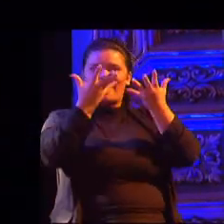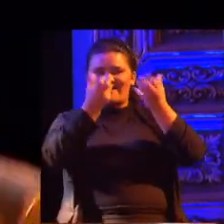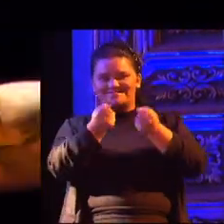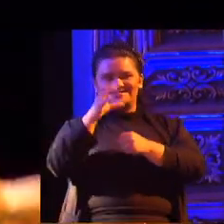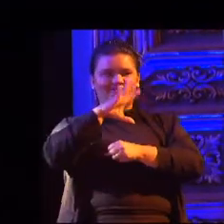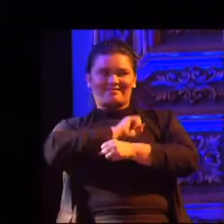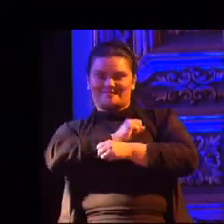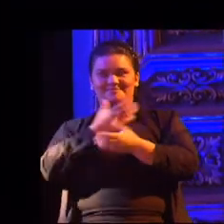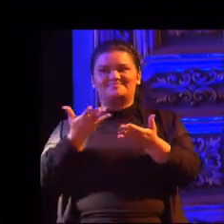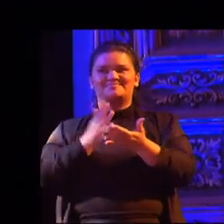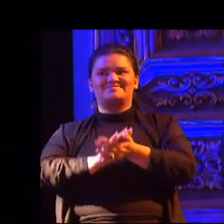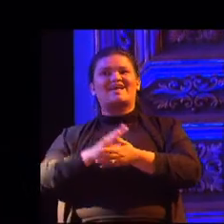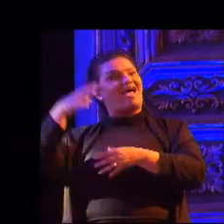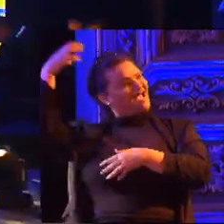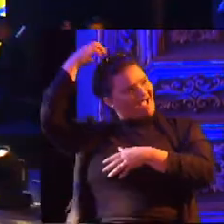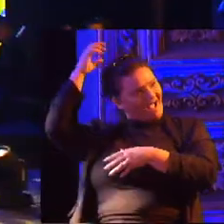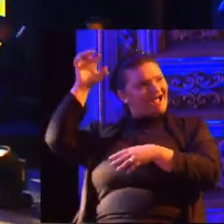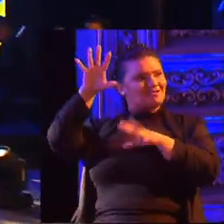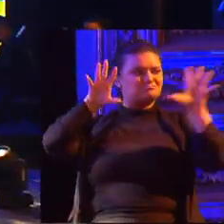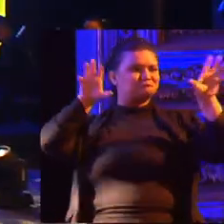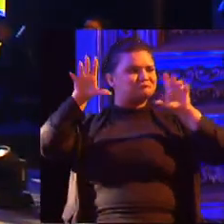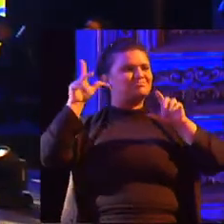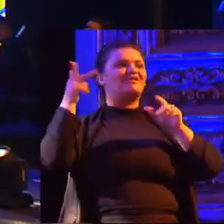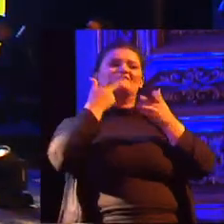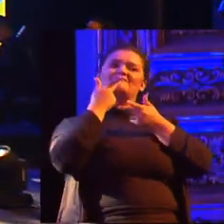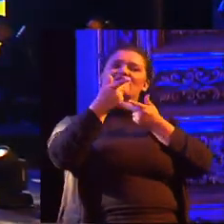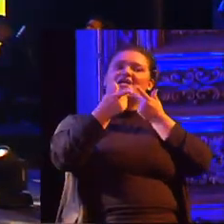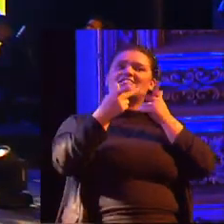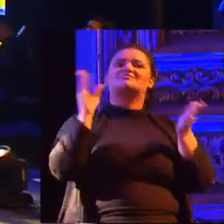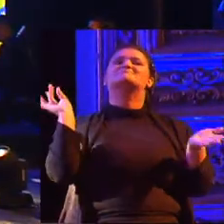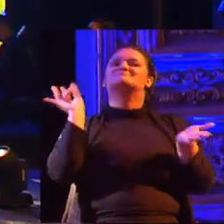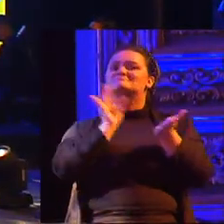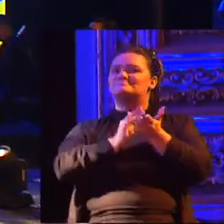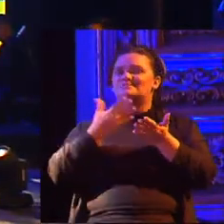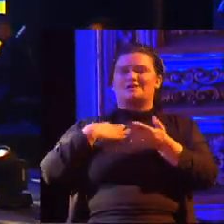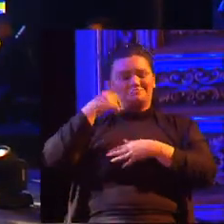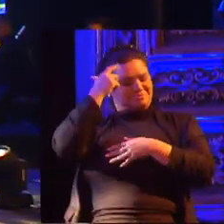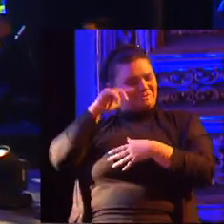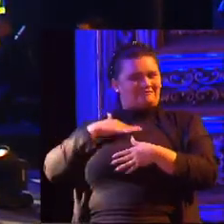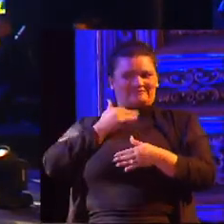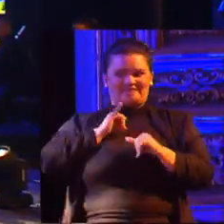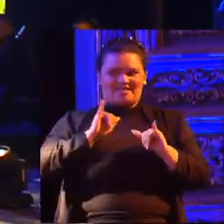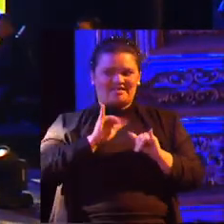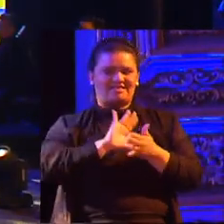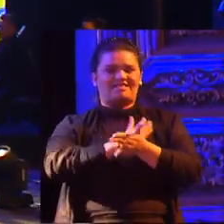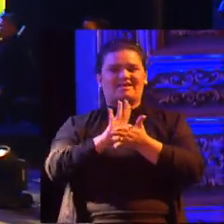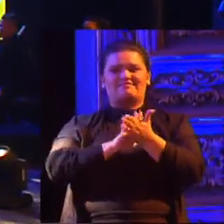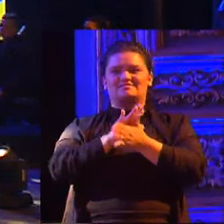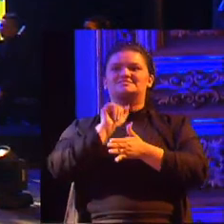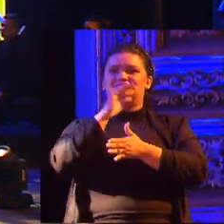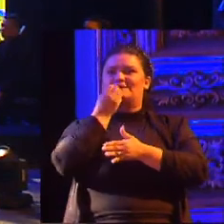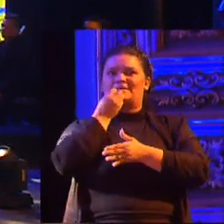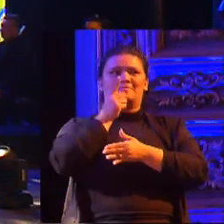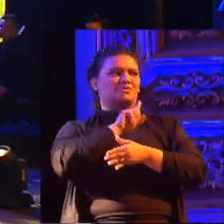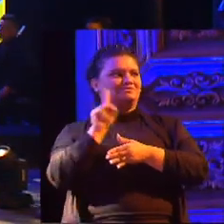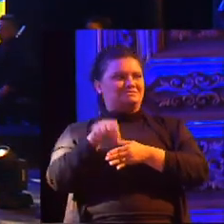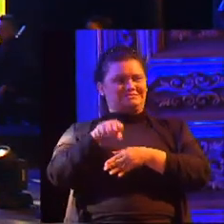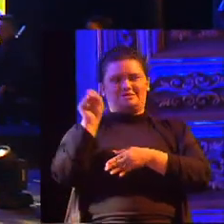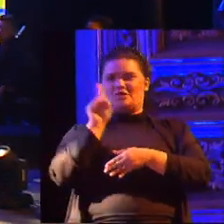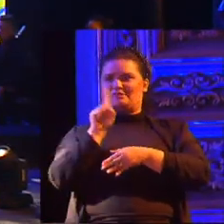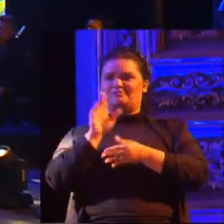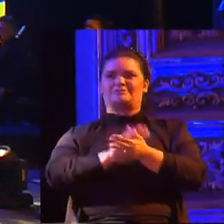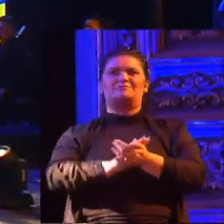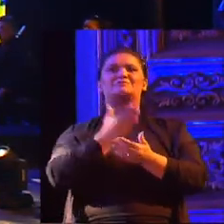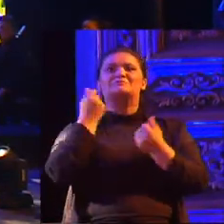meu amor. É a rainha das aparelhagens, falando com muita propriedade. Quem sou eu para dizer se tá bom ou se não tá, né, mulher? Pelo amor de